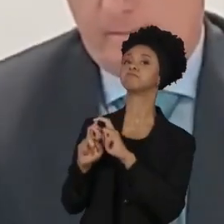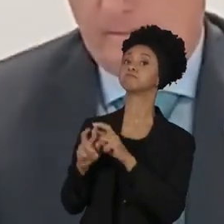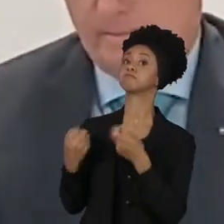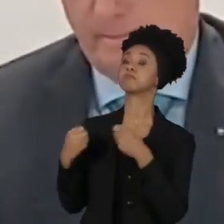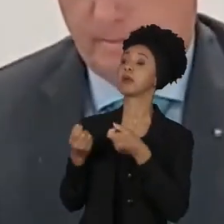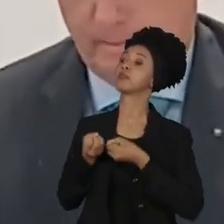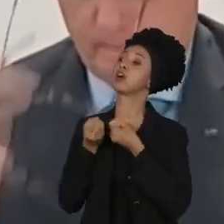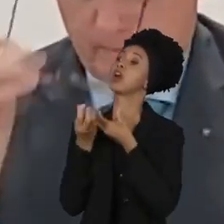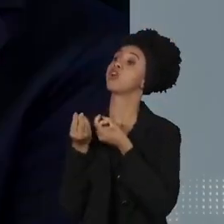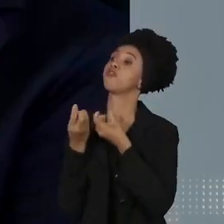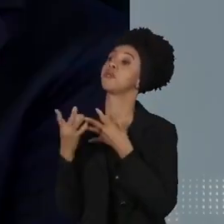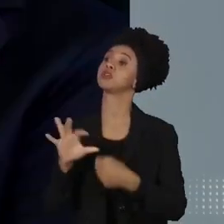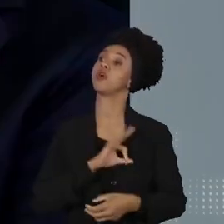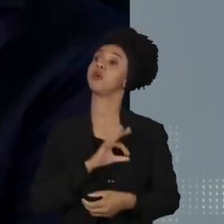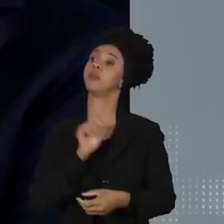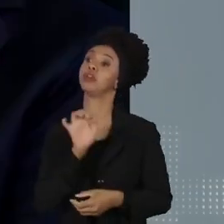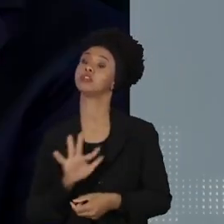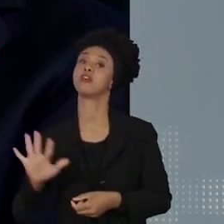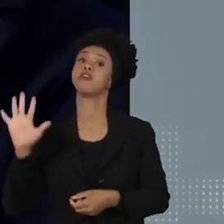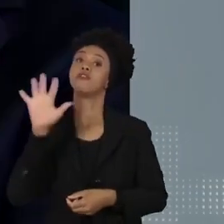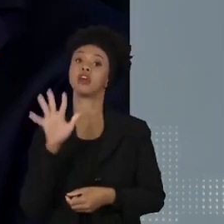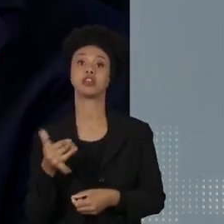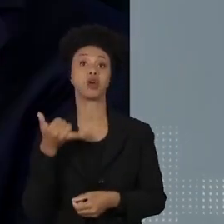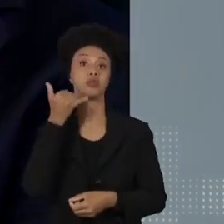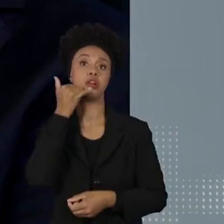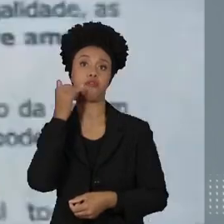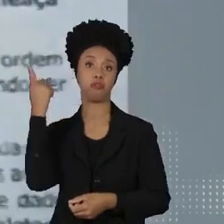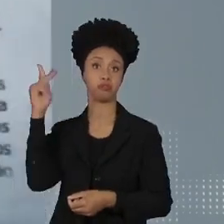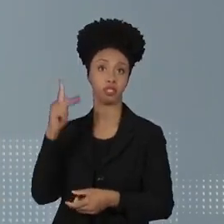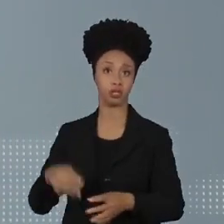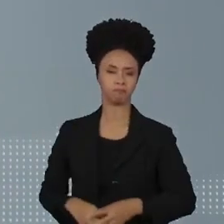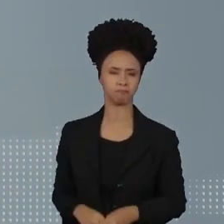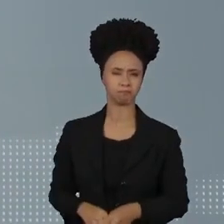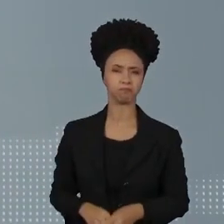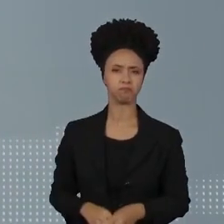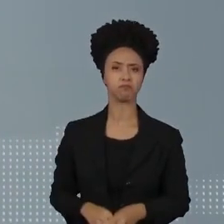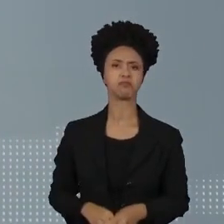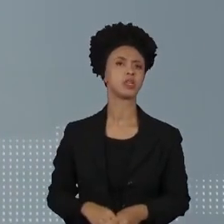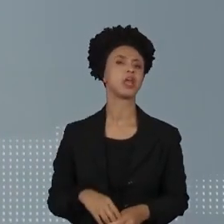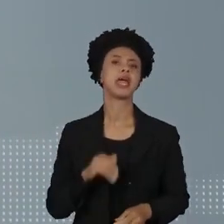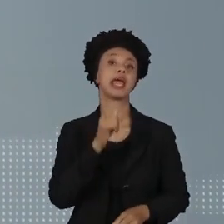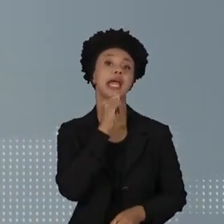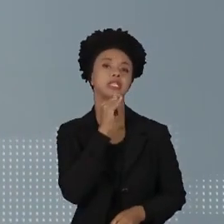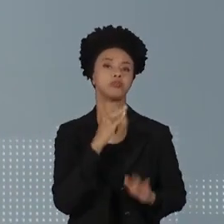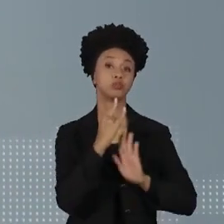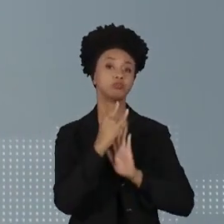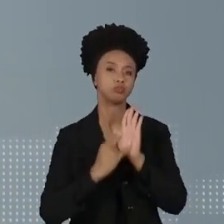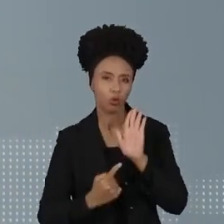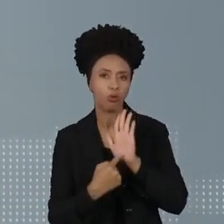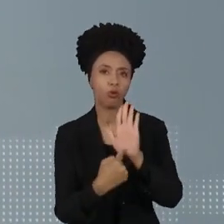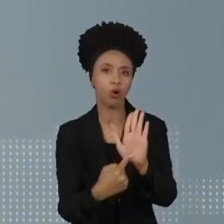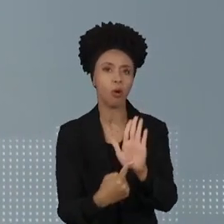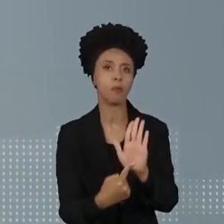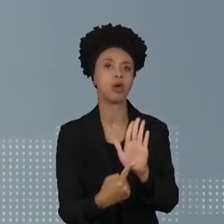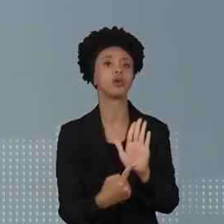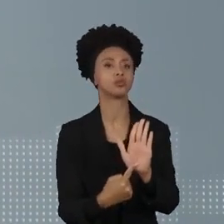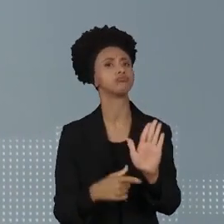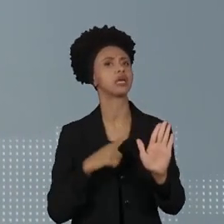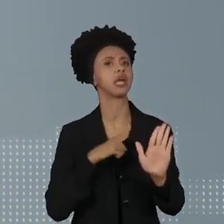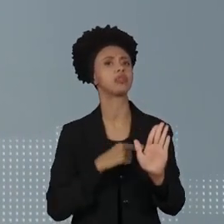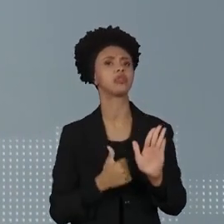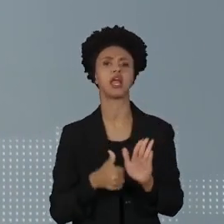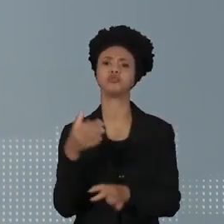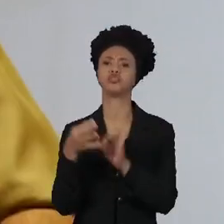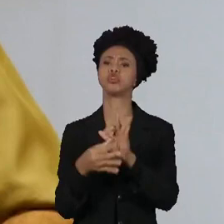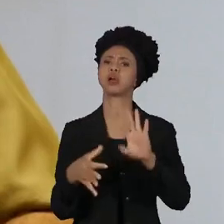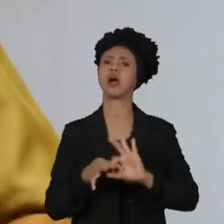obtidos pela Polícia Federal no telefone do tenente-coronel. Um deles seria um documento que daria suporte jurídico ao